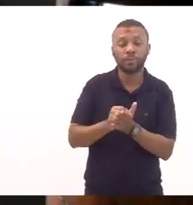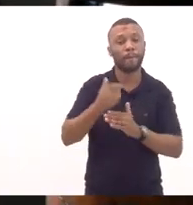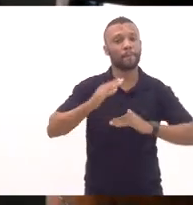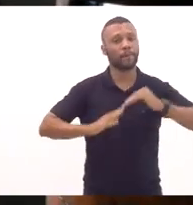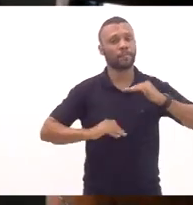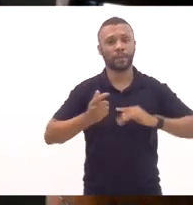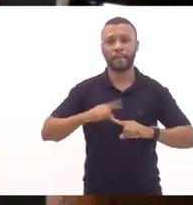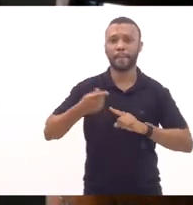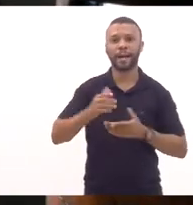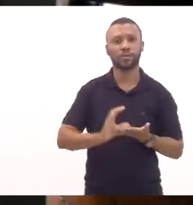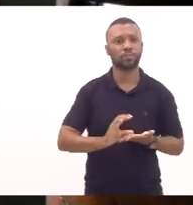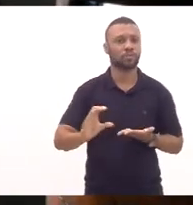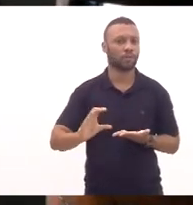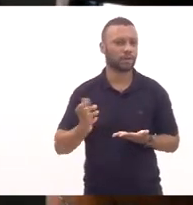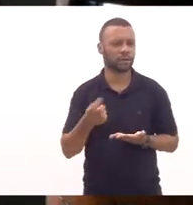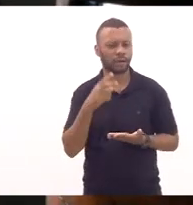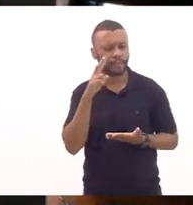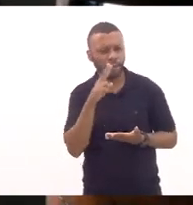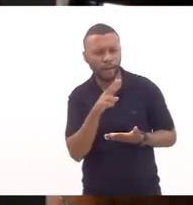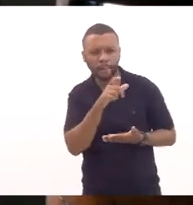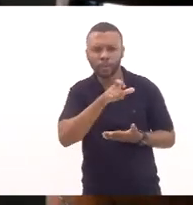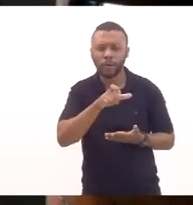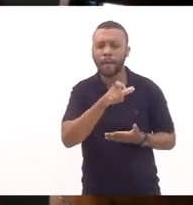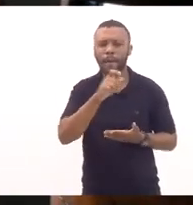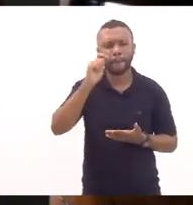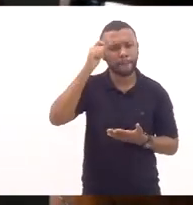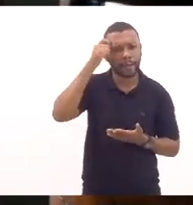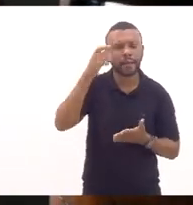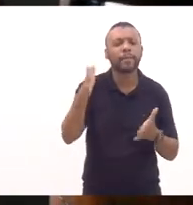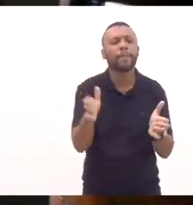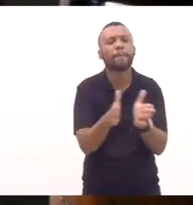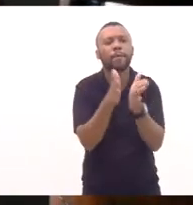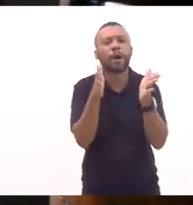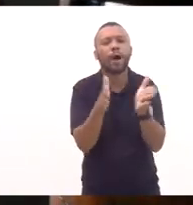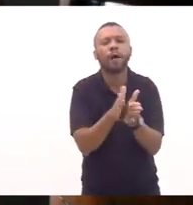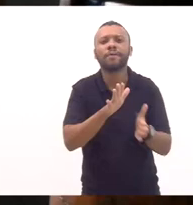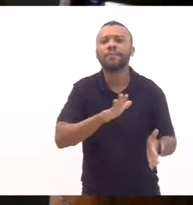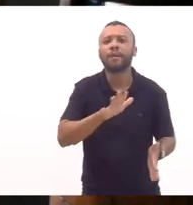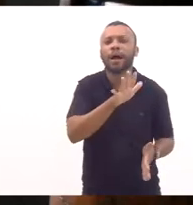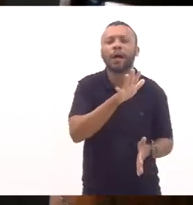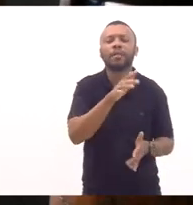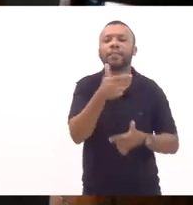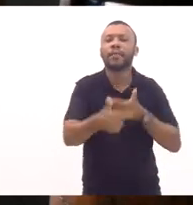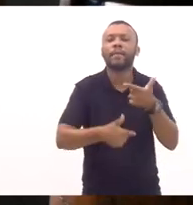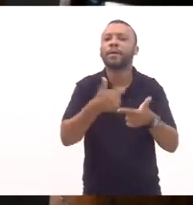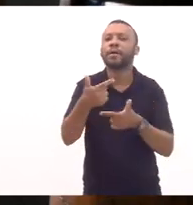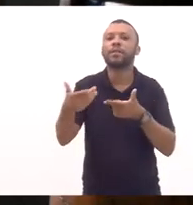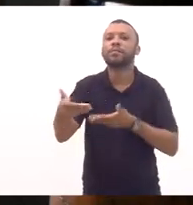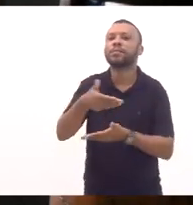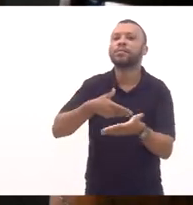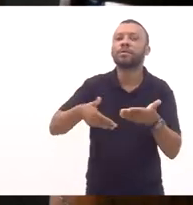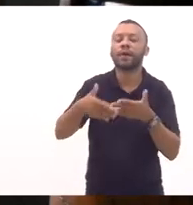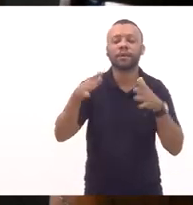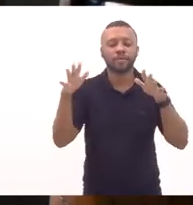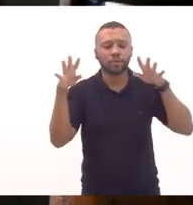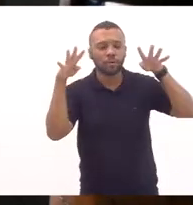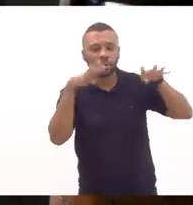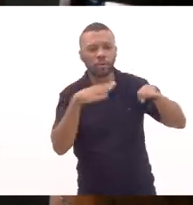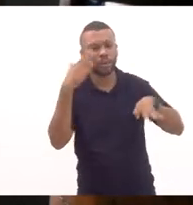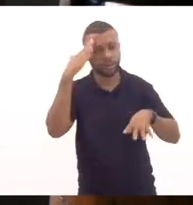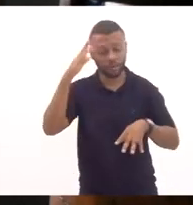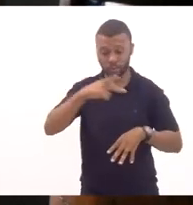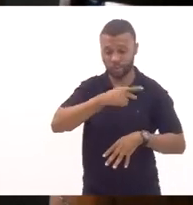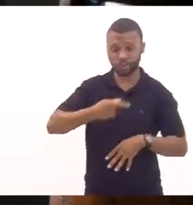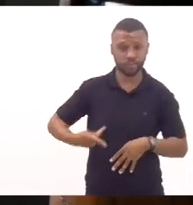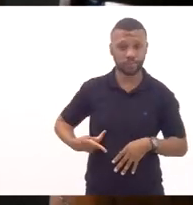o que é que a gente vê lá dentro? Pessoas pretas, pobres e faveladas trabalhando em troca de visibilidade. E eu tenho que ouvir como presidente que